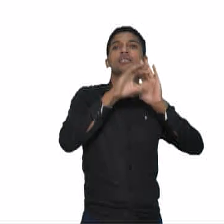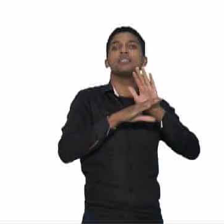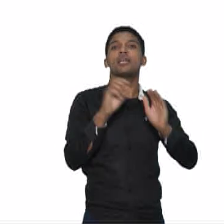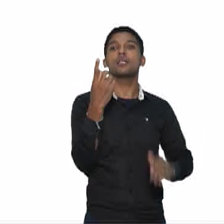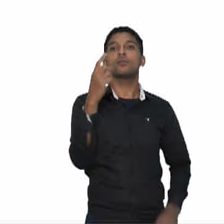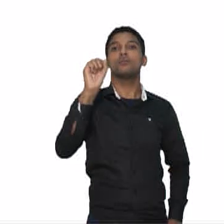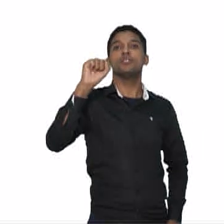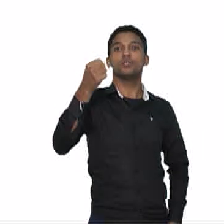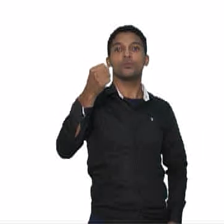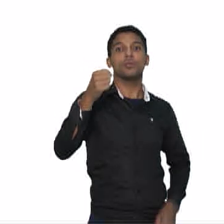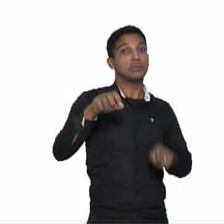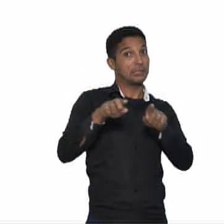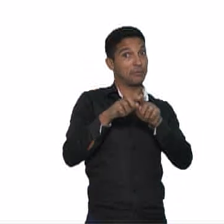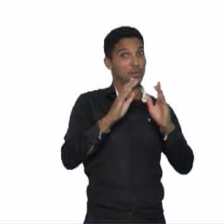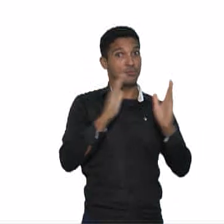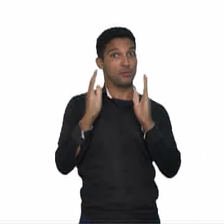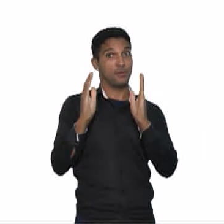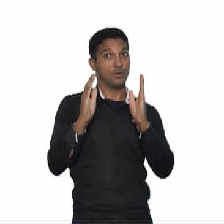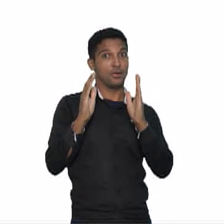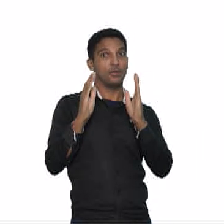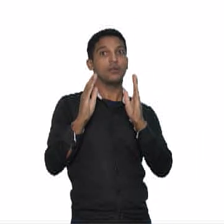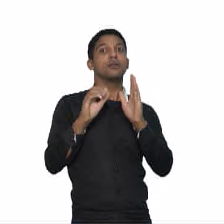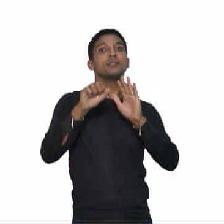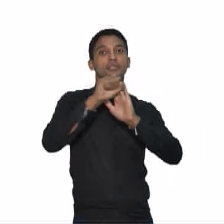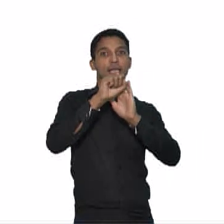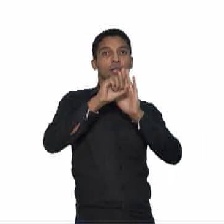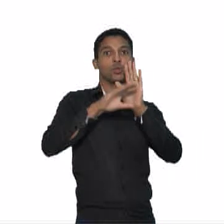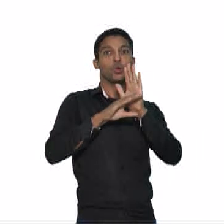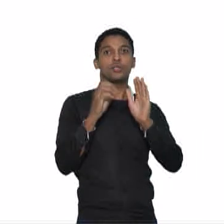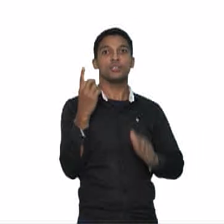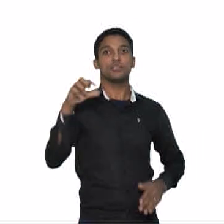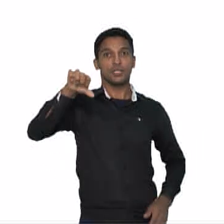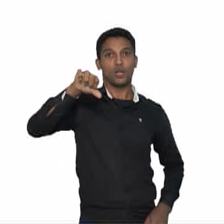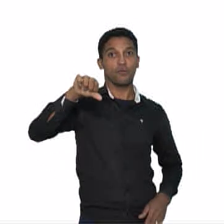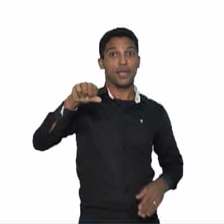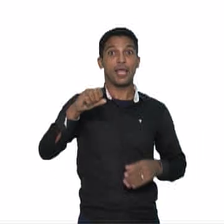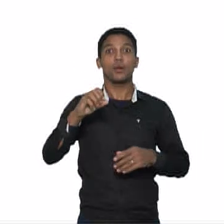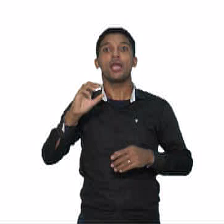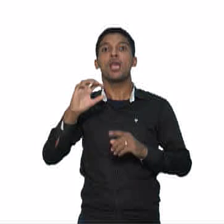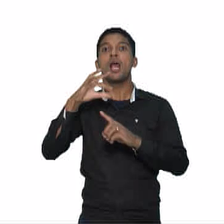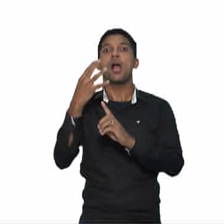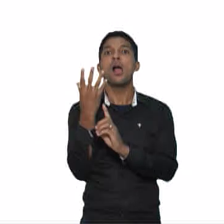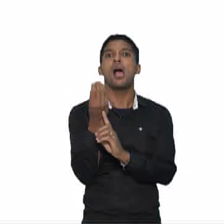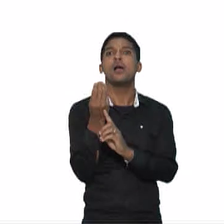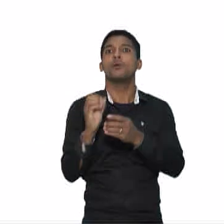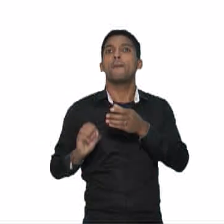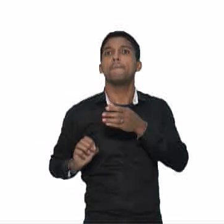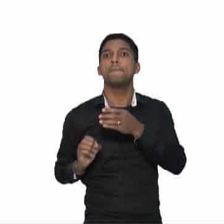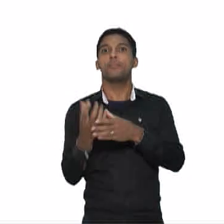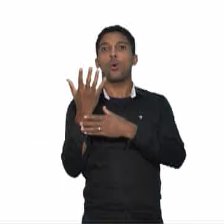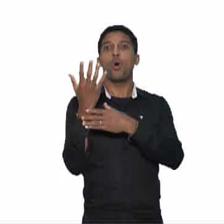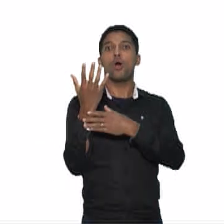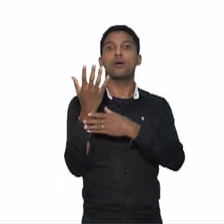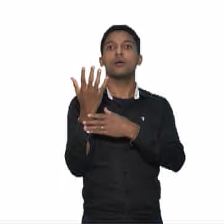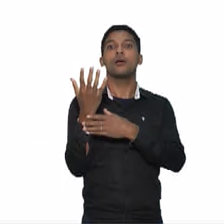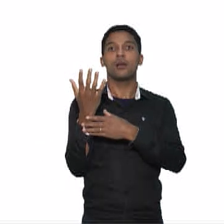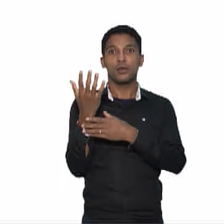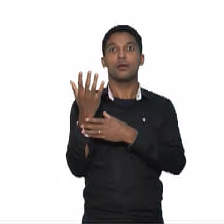primeiras do século XIX. Essa nova tendência estética predominou nas criações artísticas europeias, conhecidas também